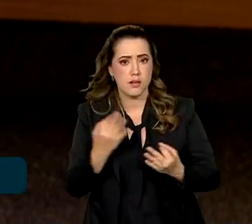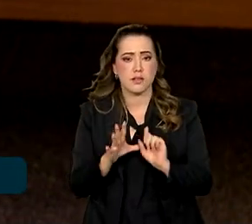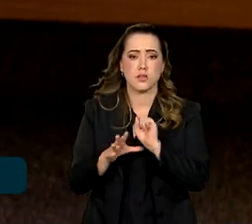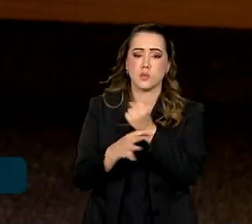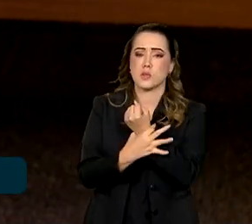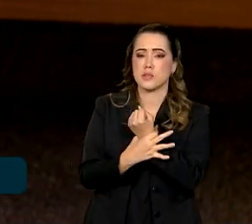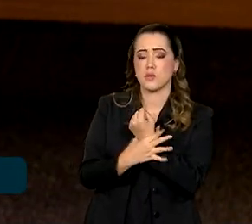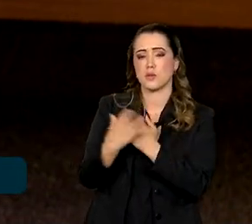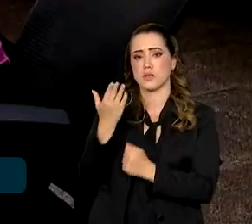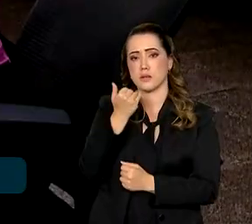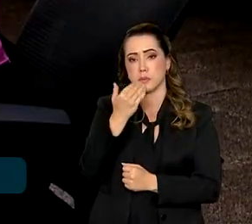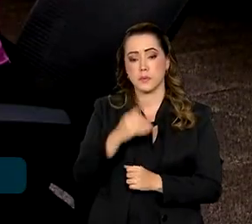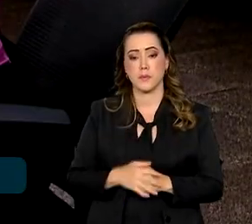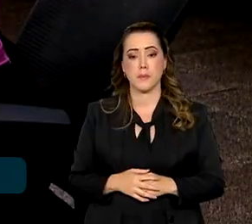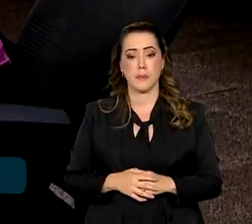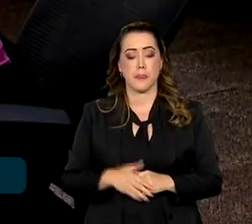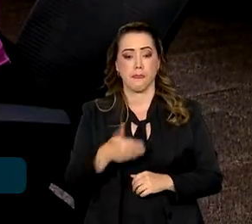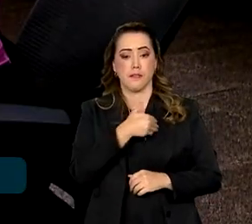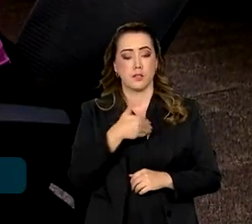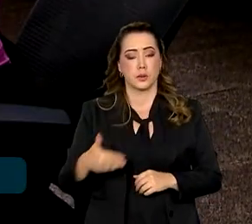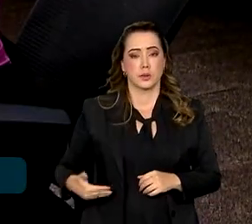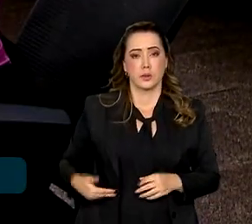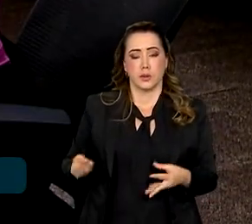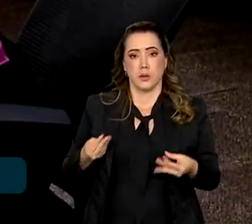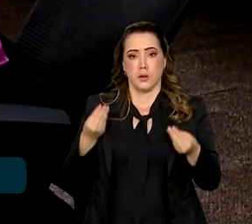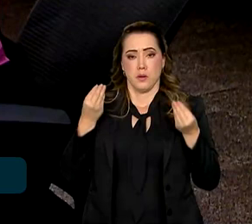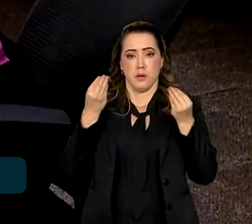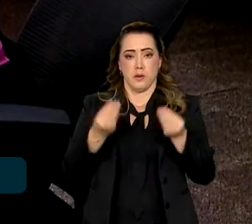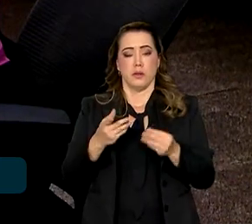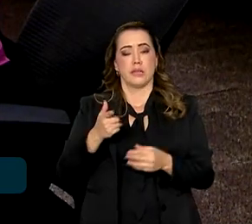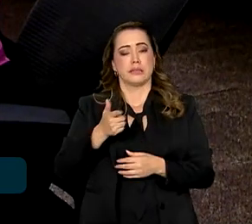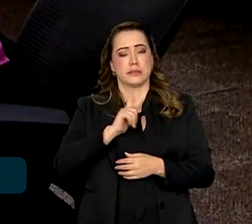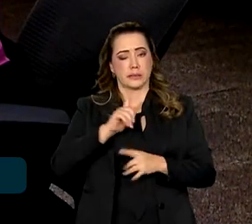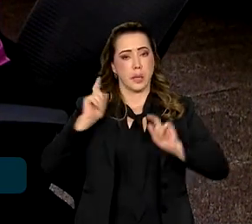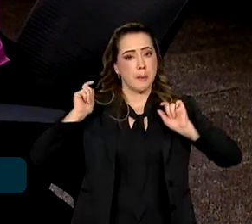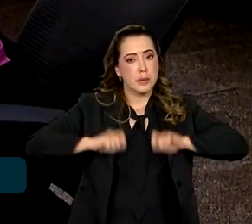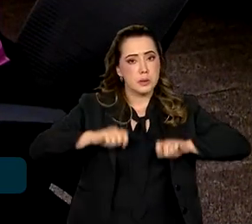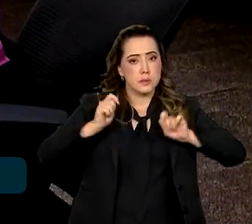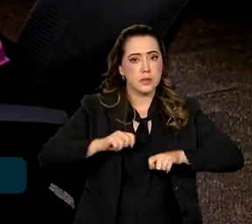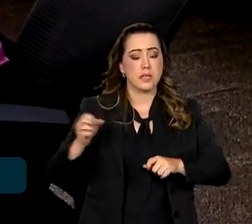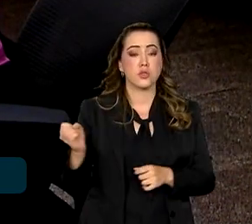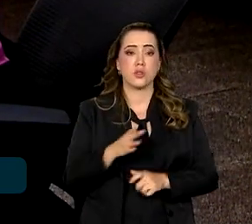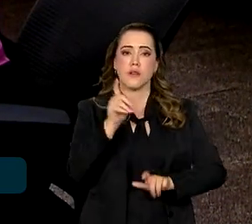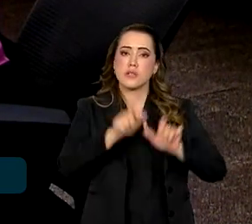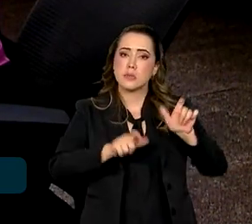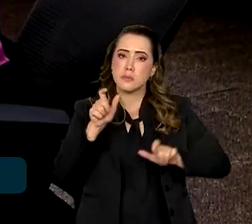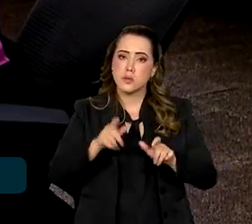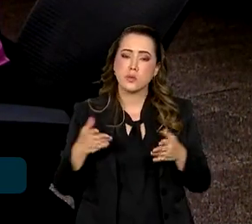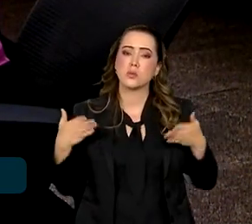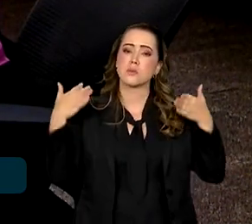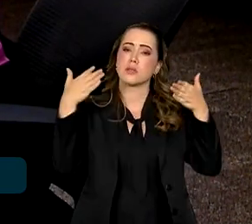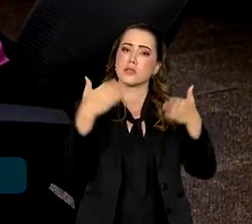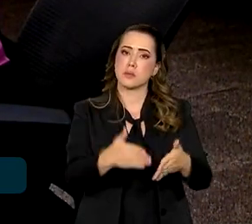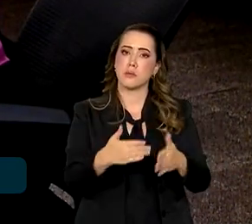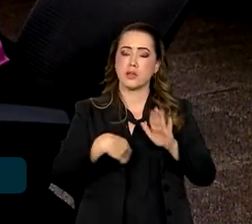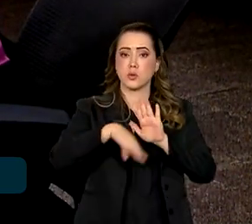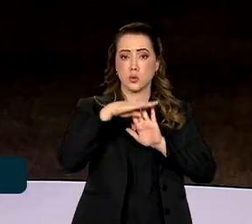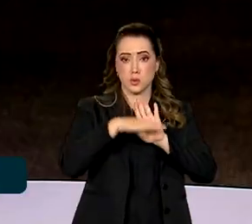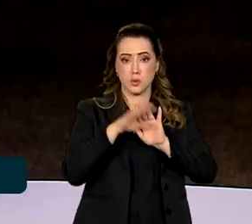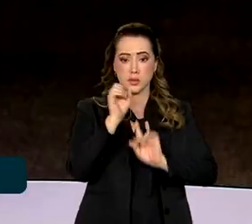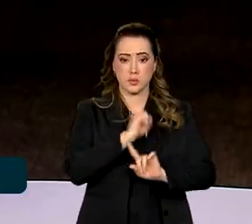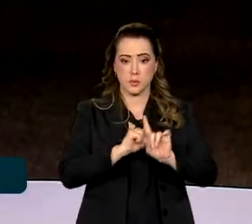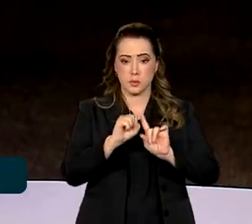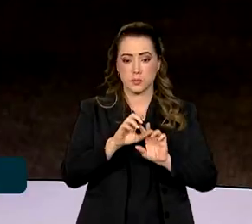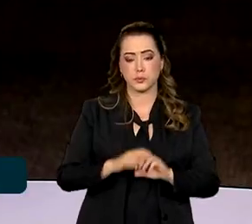segurança alimentar. E o governo garante, ainda existe espaço para novas pessoas fazerem parte dos programas